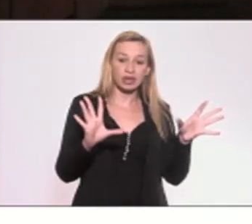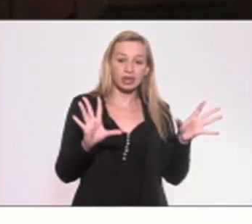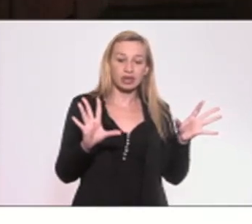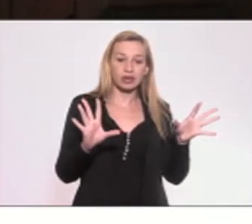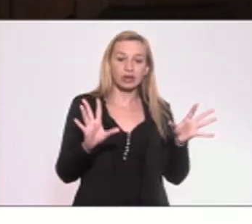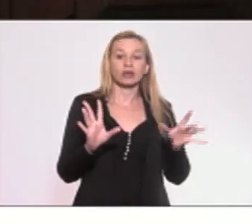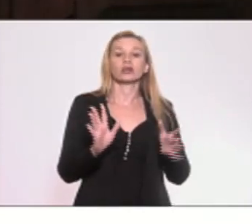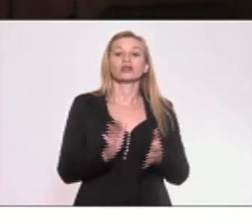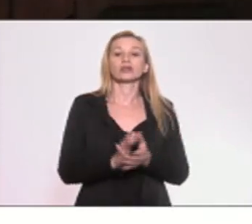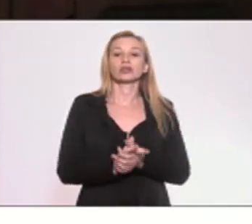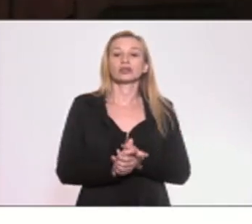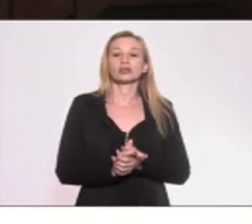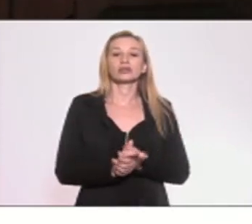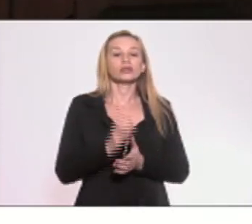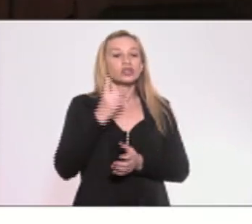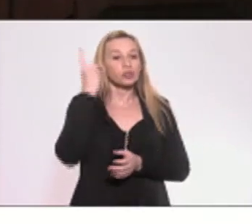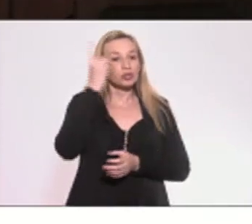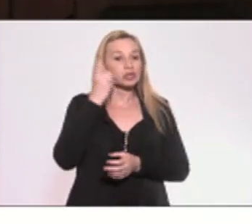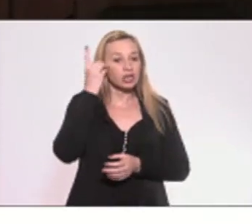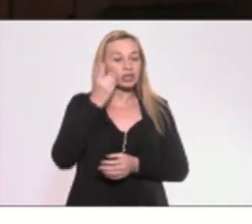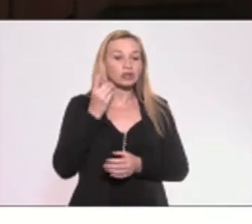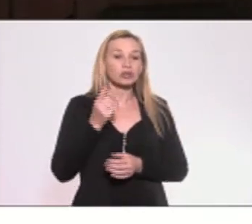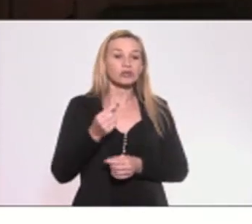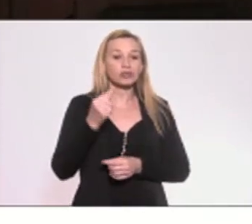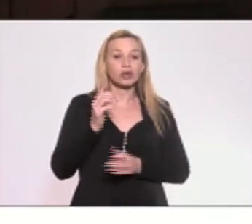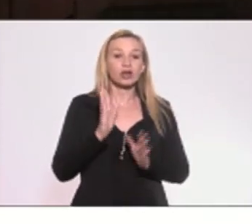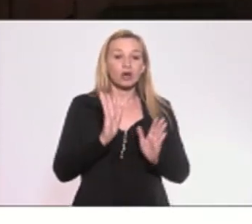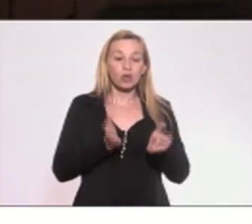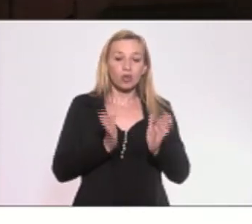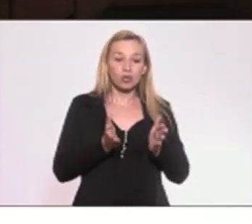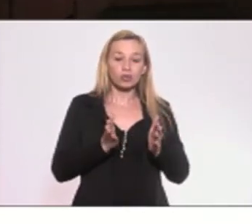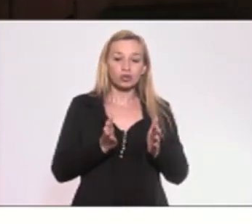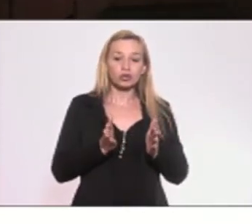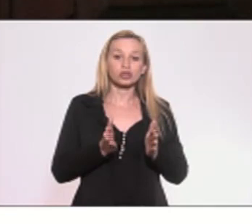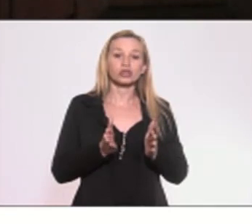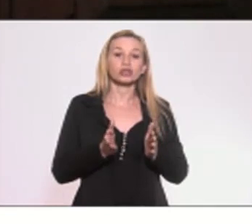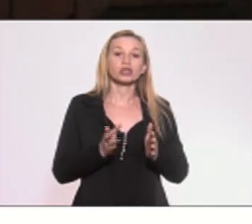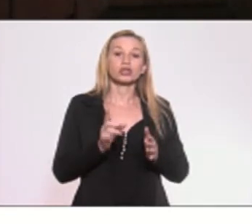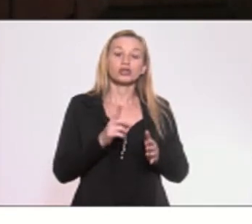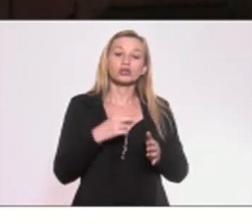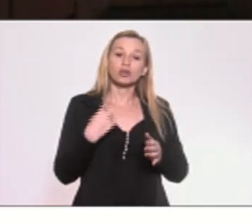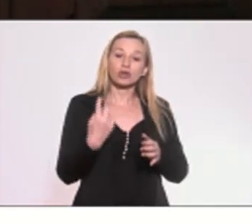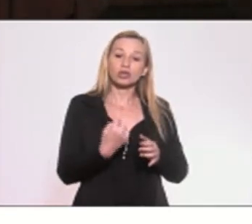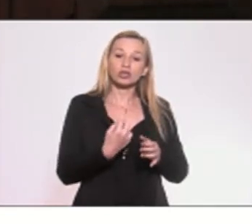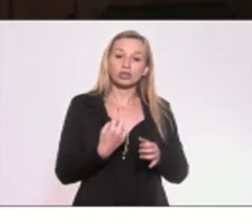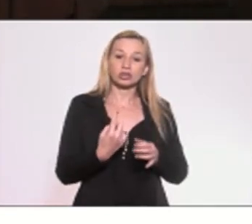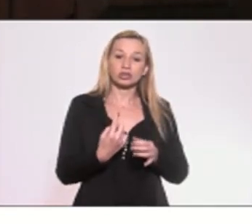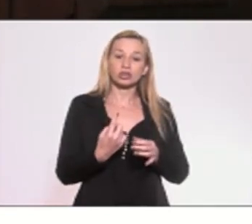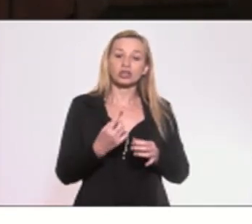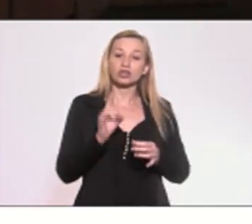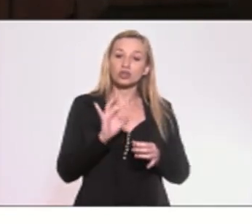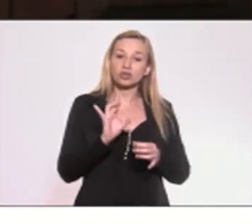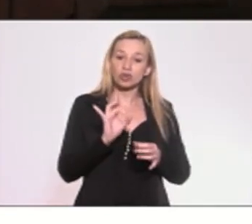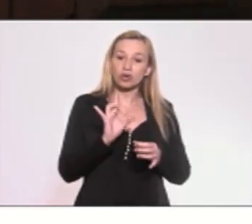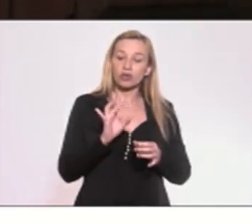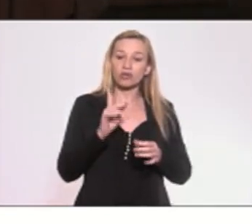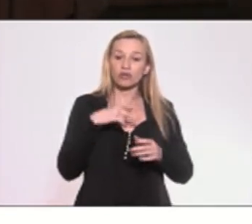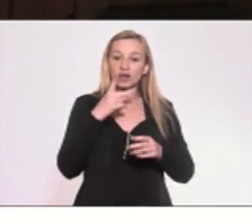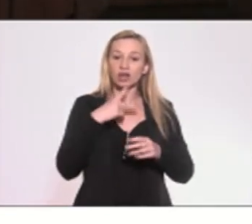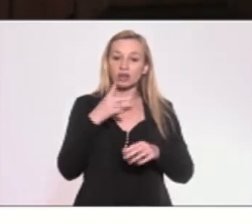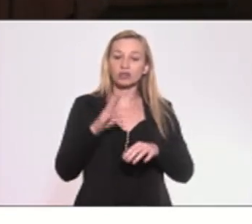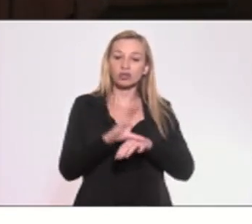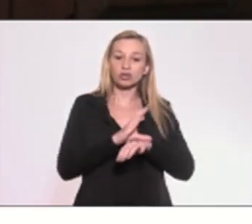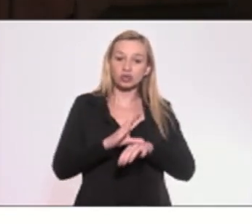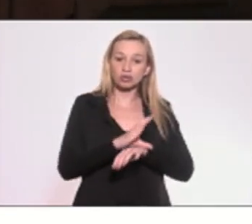órgãos competentes, para o órgão competente, melhor dizendo, que é o Poder Judiciário. Eles que vão expedir o alvará de